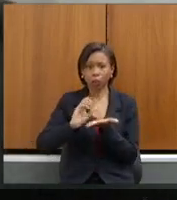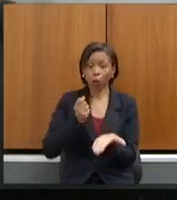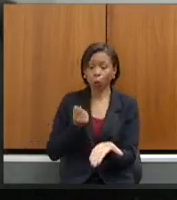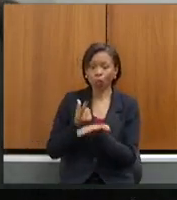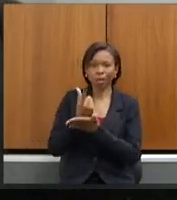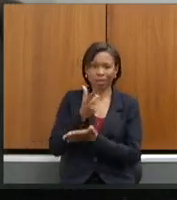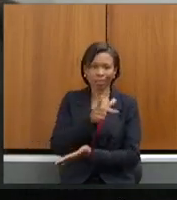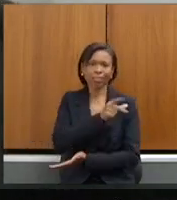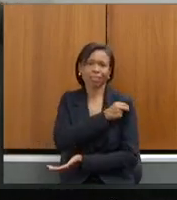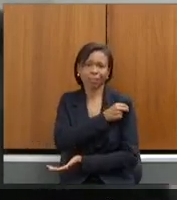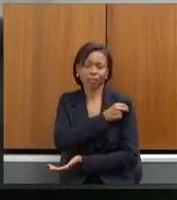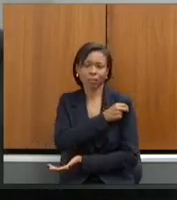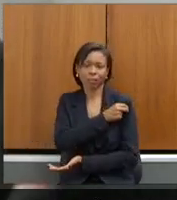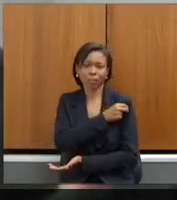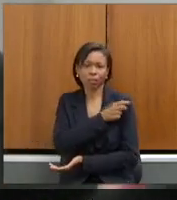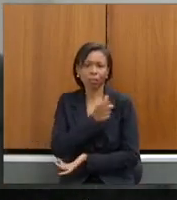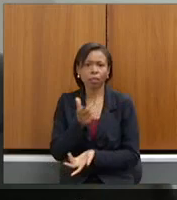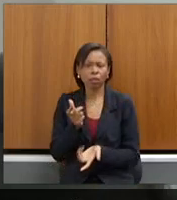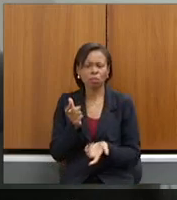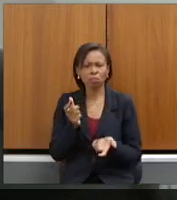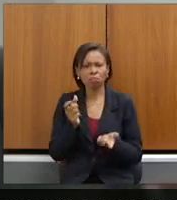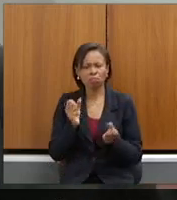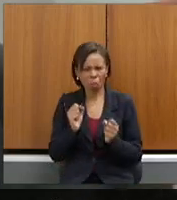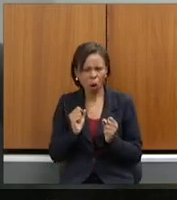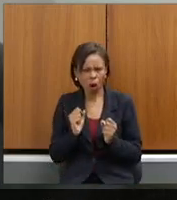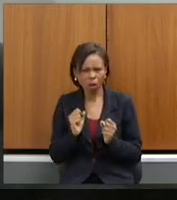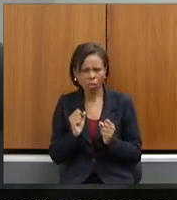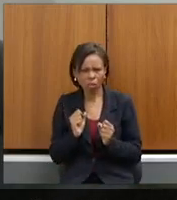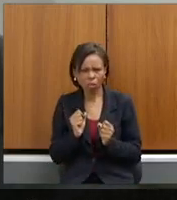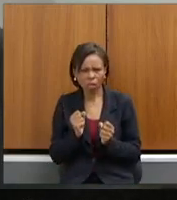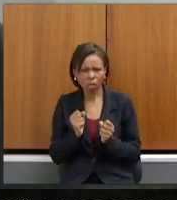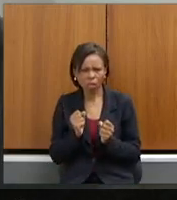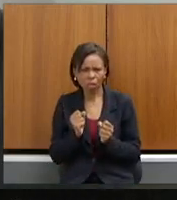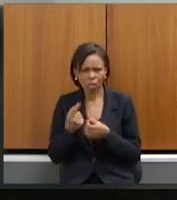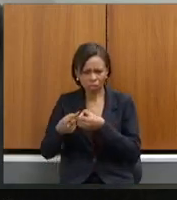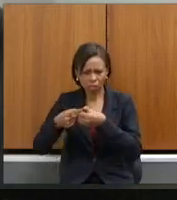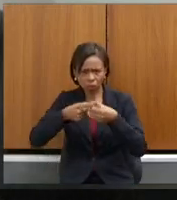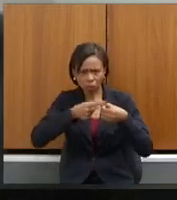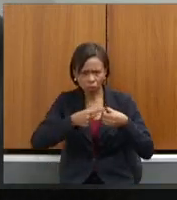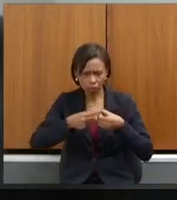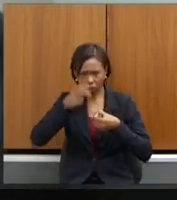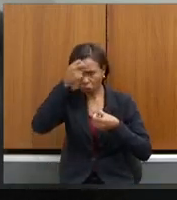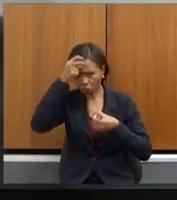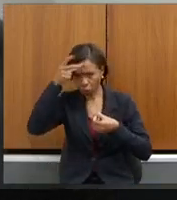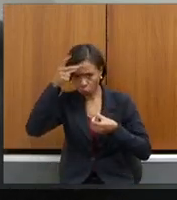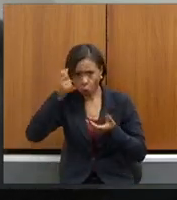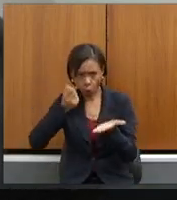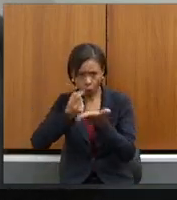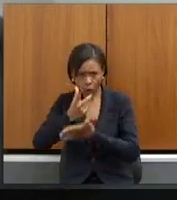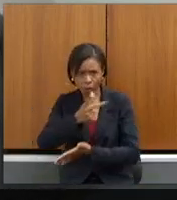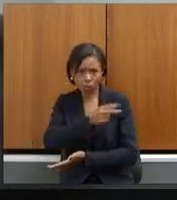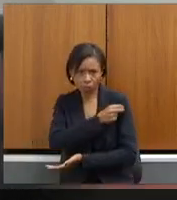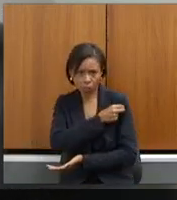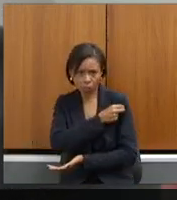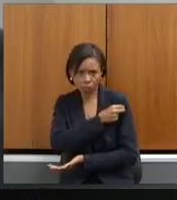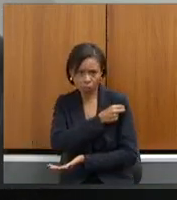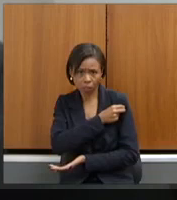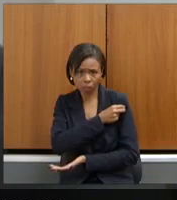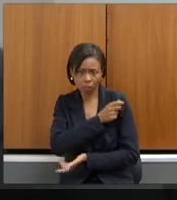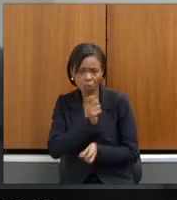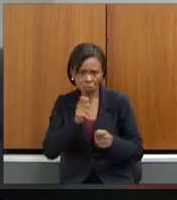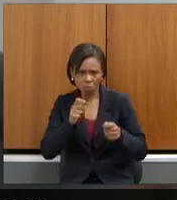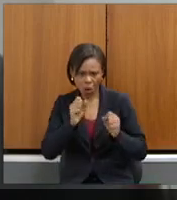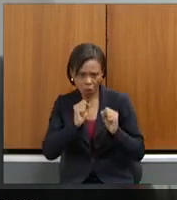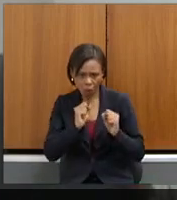tem como os municípios adquirir essa vacina tem como Laboratórios particulares